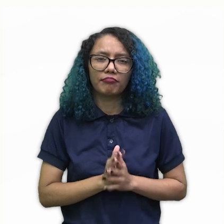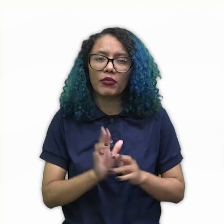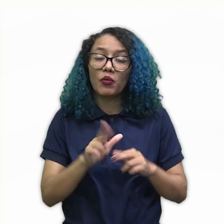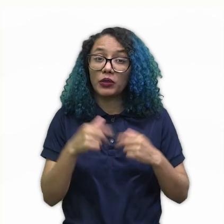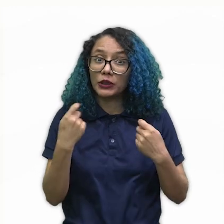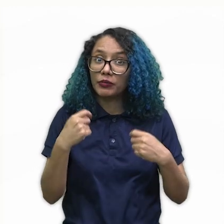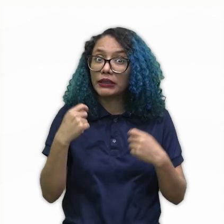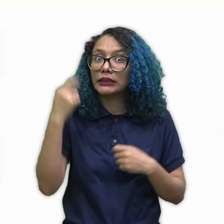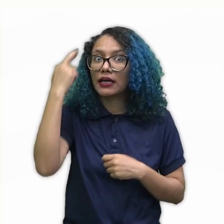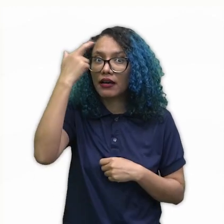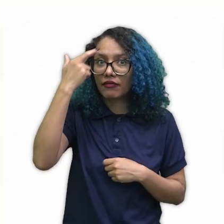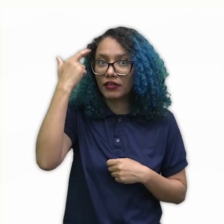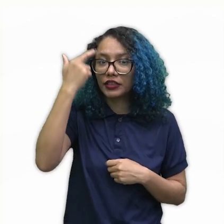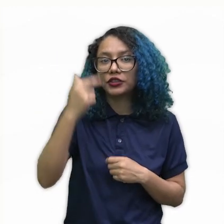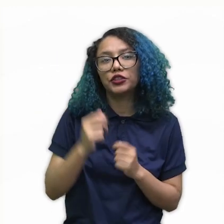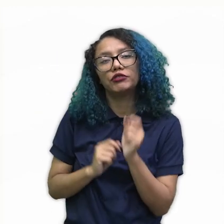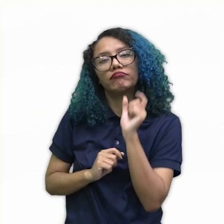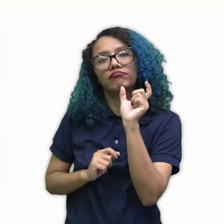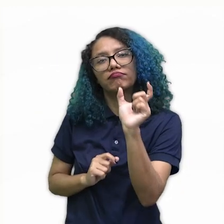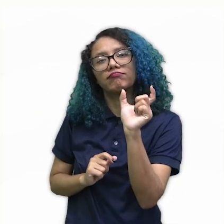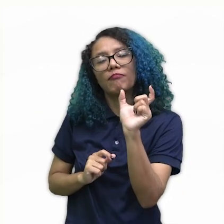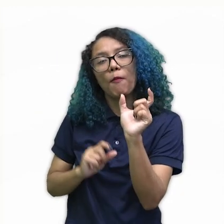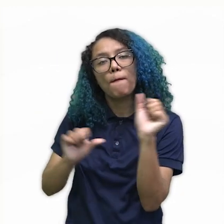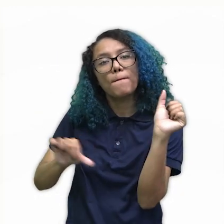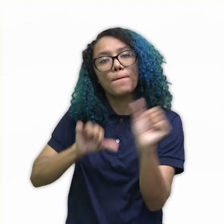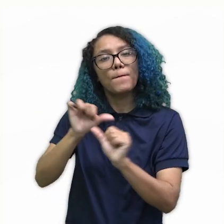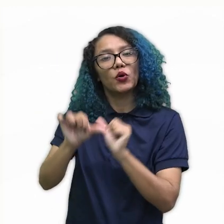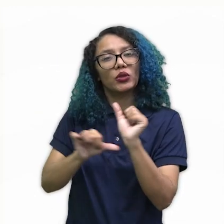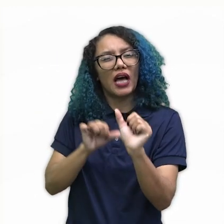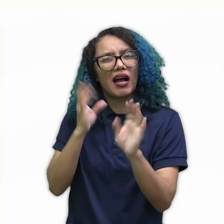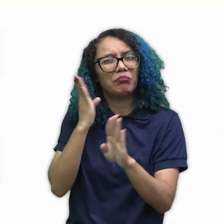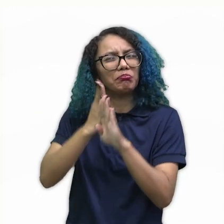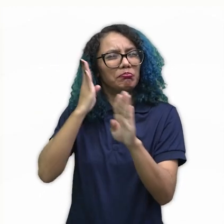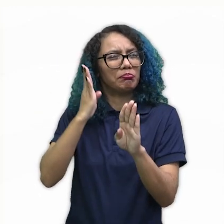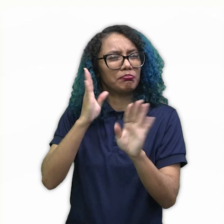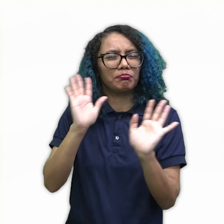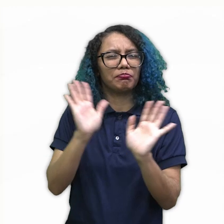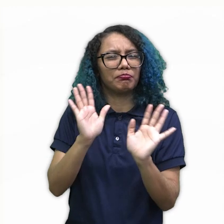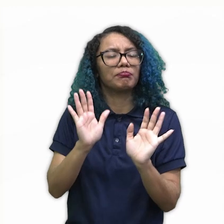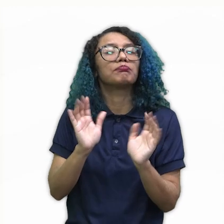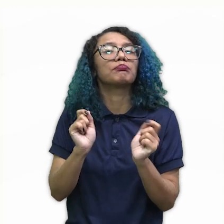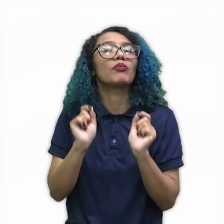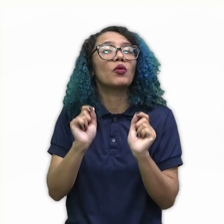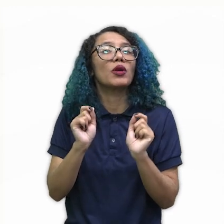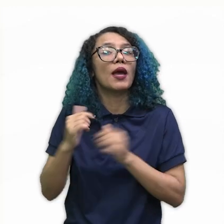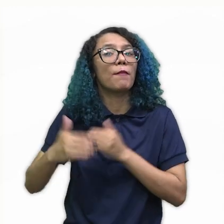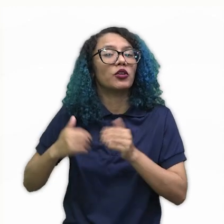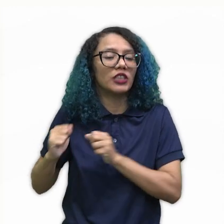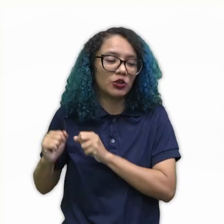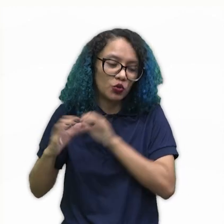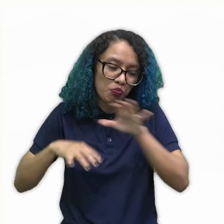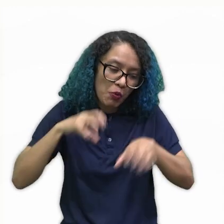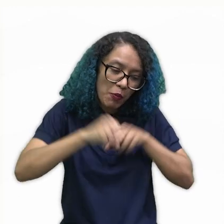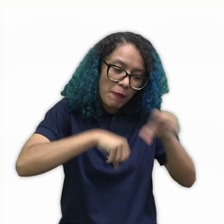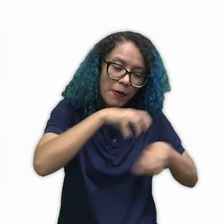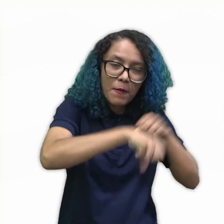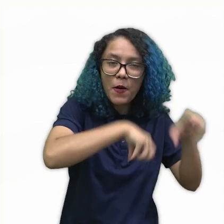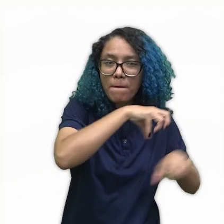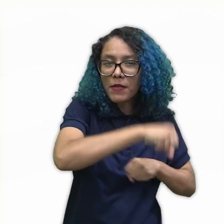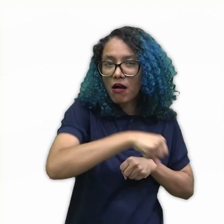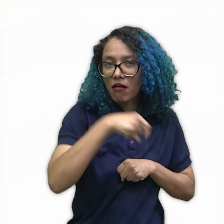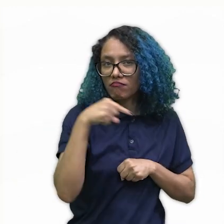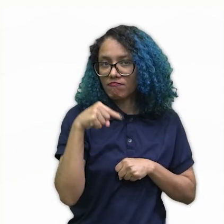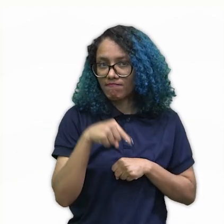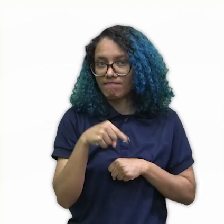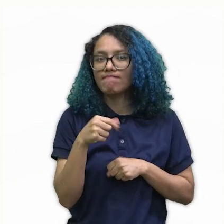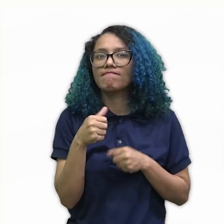precisa repensar essa questão da terminologia, do descobrimento, e entender que foi mais um processo de invasão mesmo, de ocupação desse